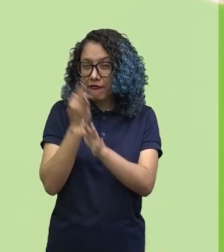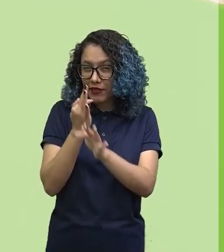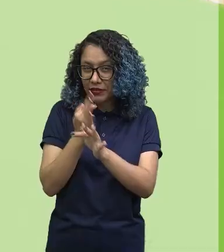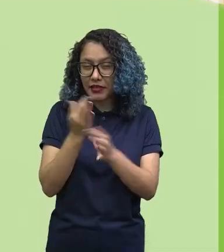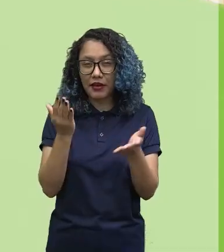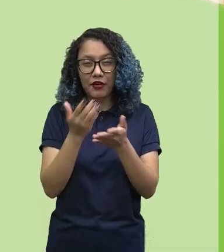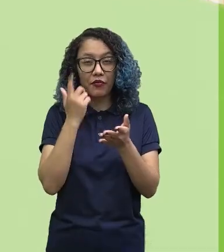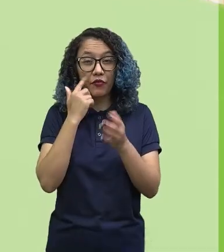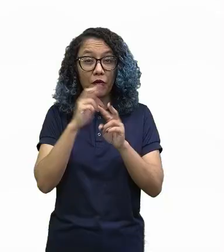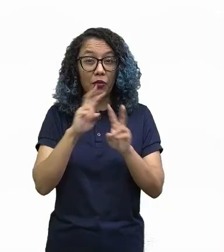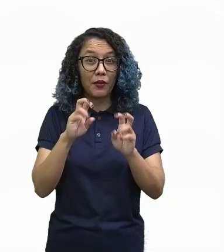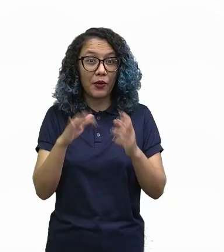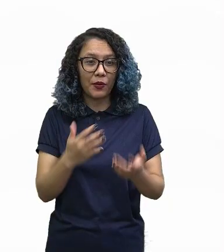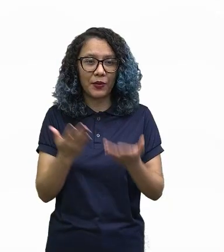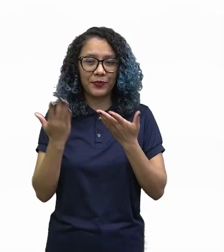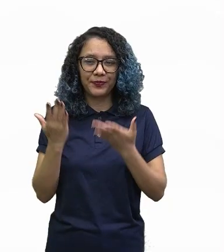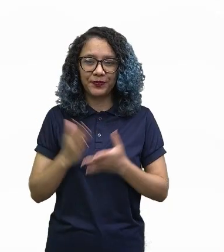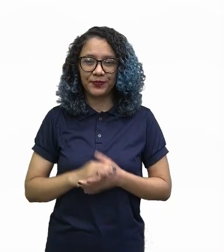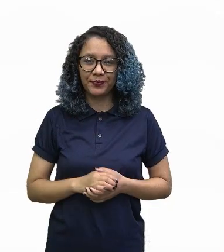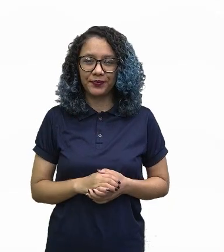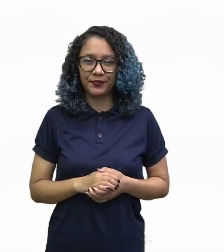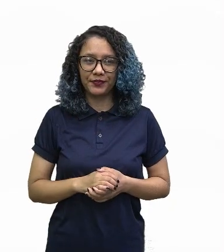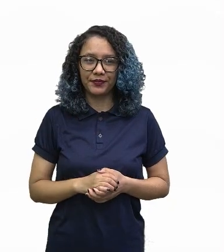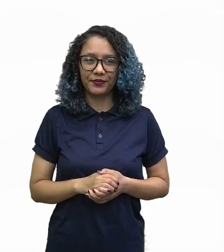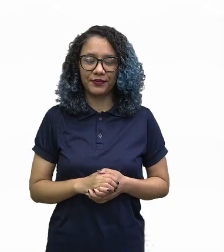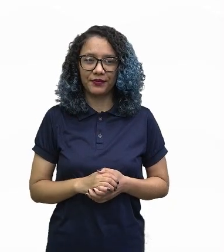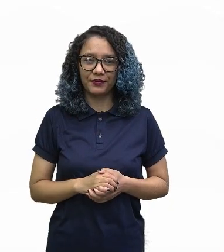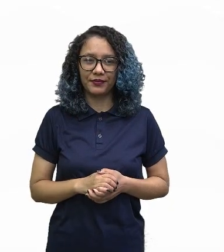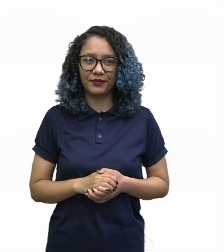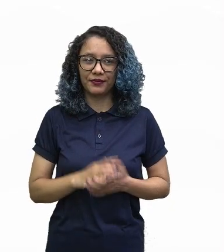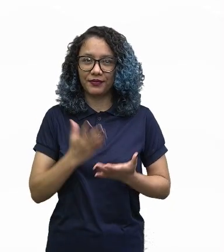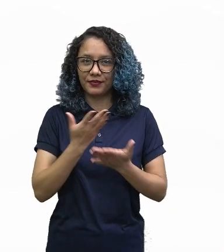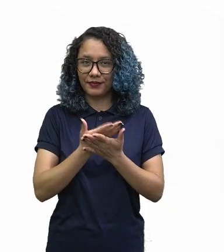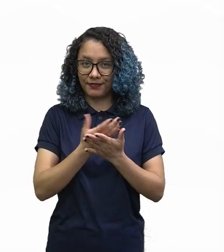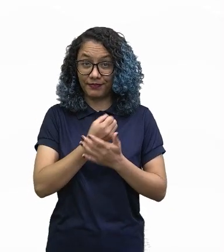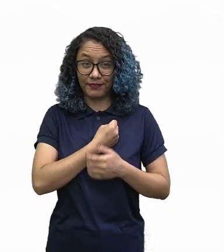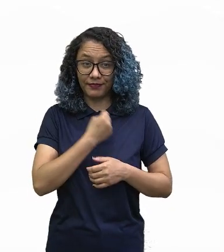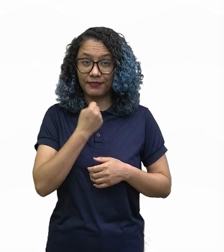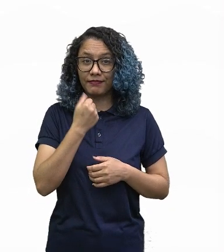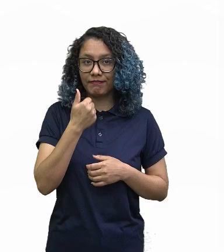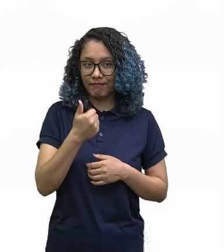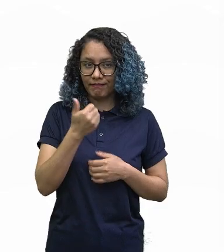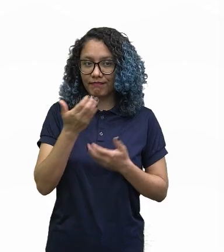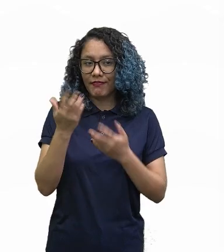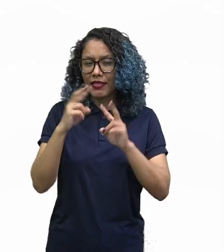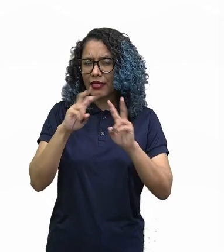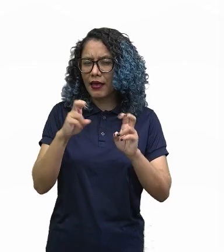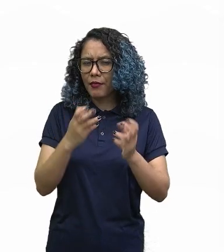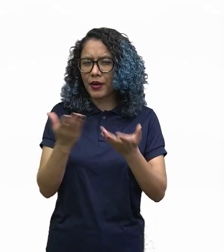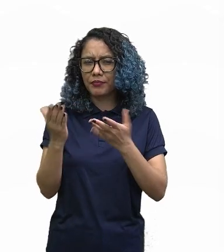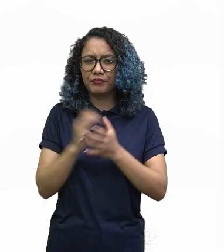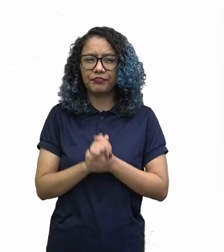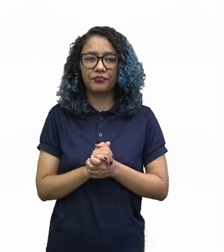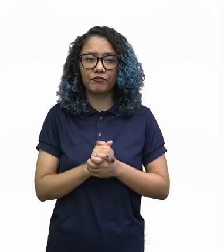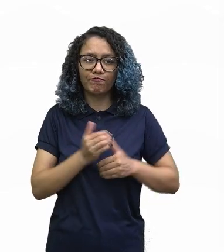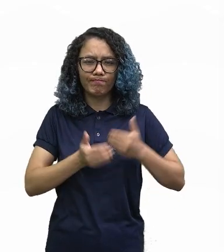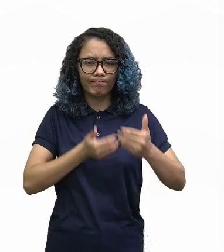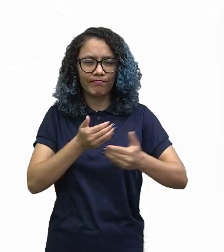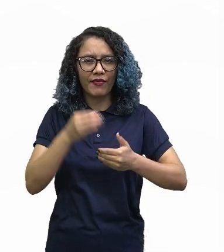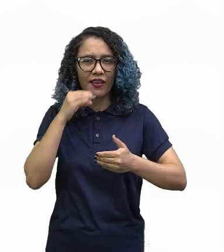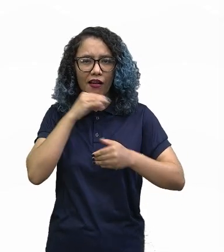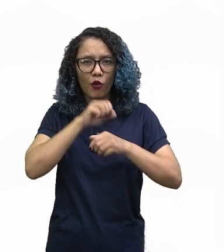é o objeto de conhecimento desta aula. Aula 1, objeto de conhecimento, processos